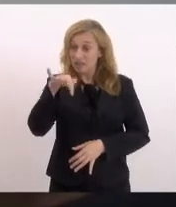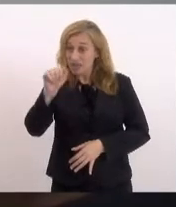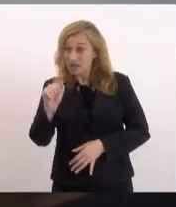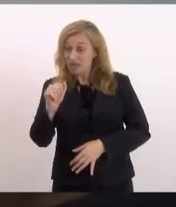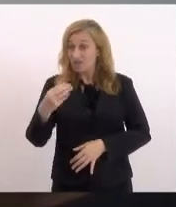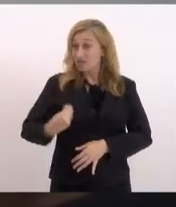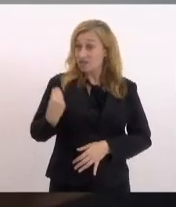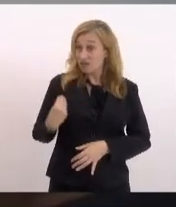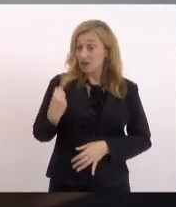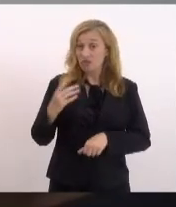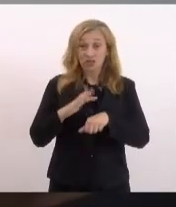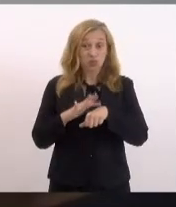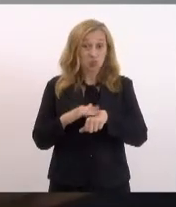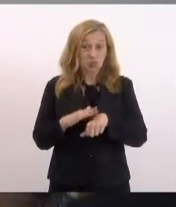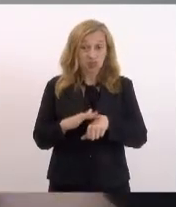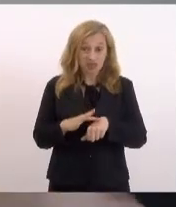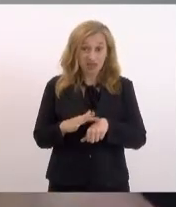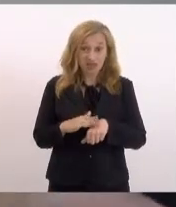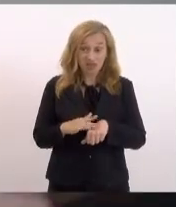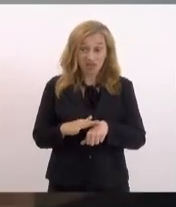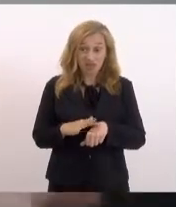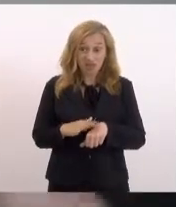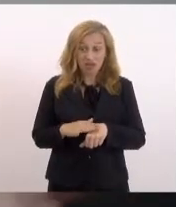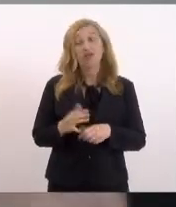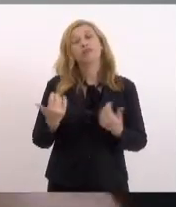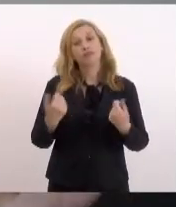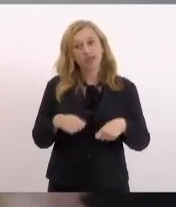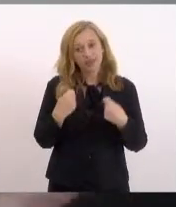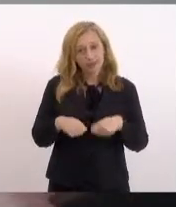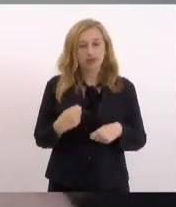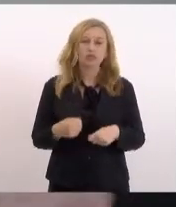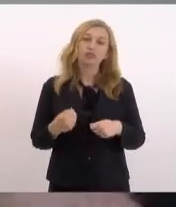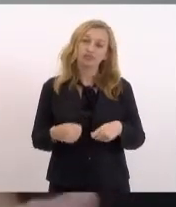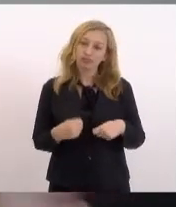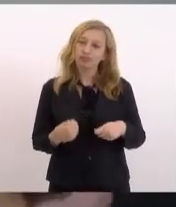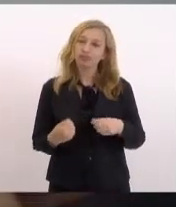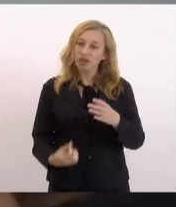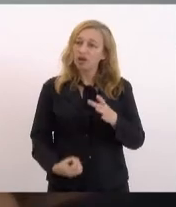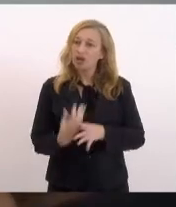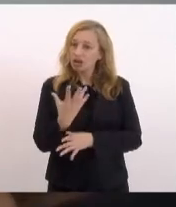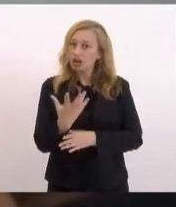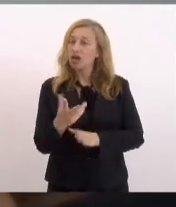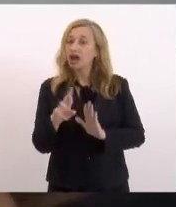com essa doença, né, a humanidade vai conviver com essa doença, é preciso criar e definir